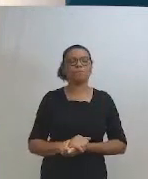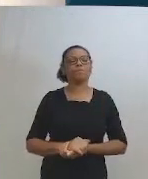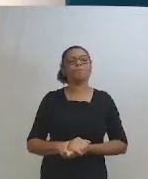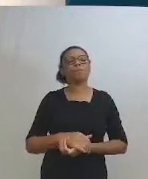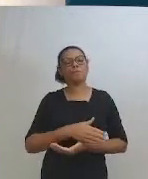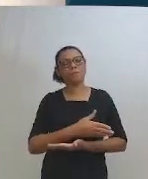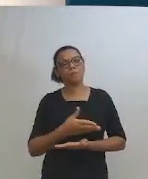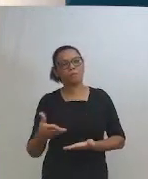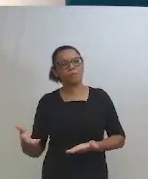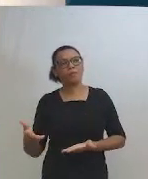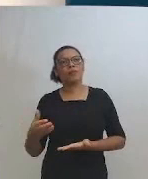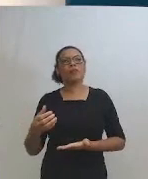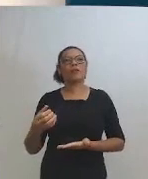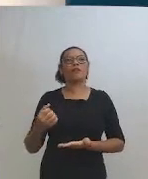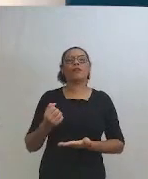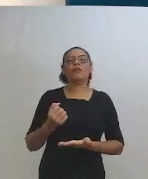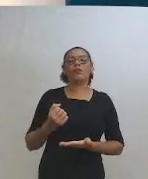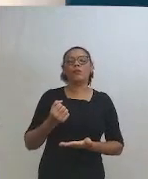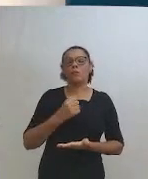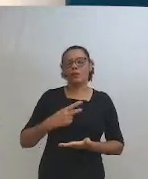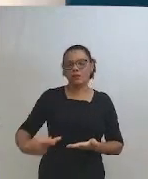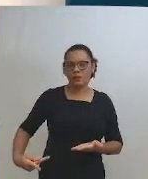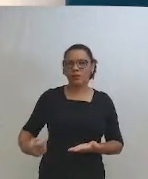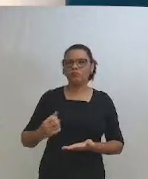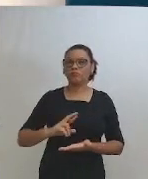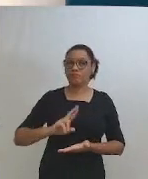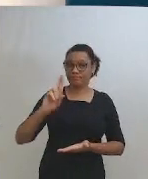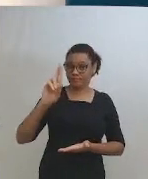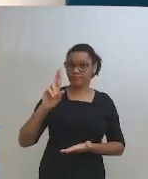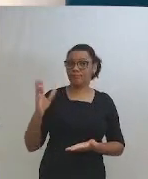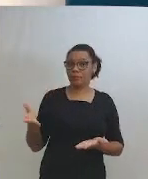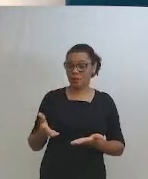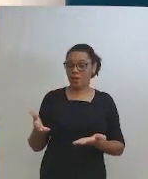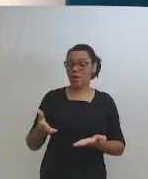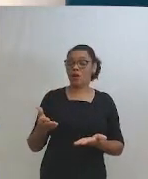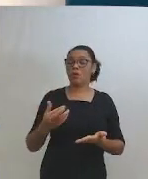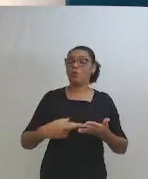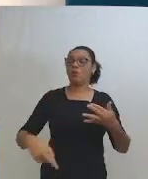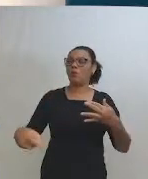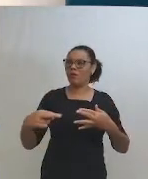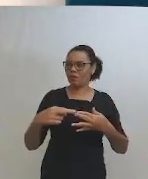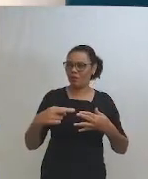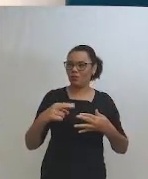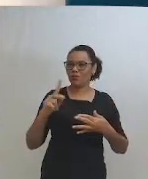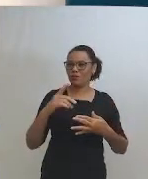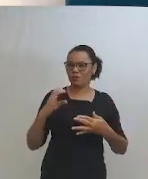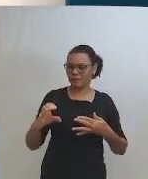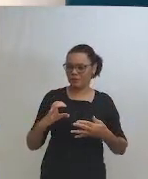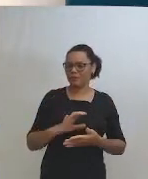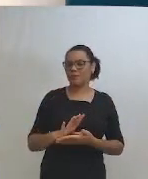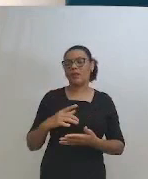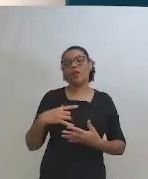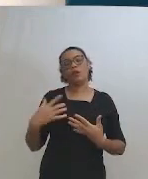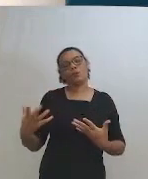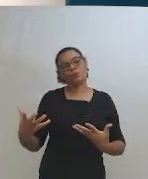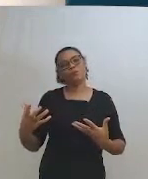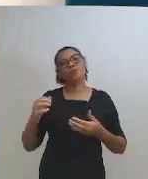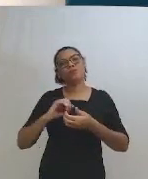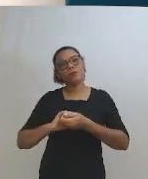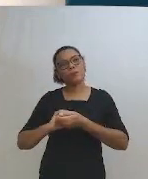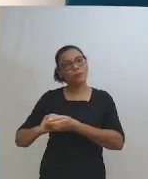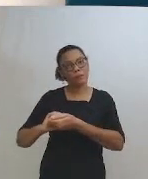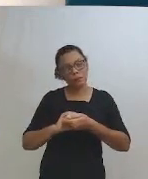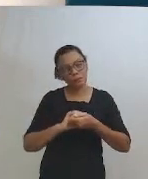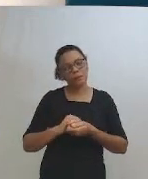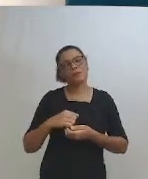Saldanha Palheiro, sob cuja relatoria tramito presente recurso ordinário em habeas corpus, recebo o cumprimento dessa defesa.